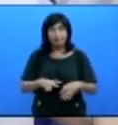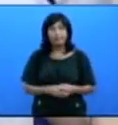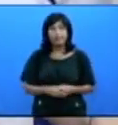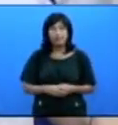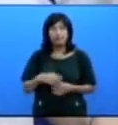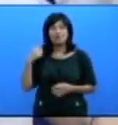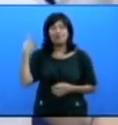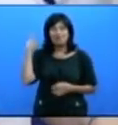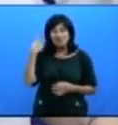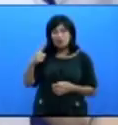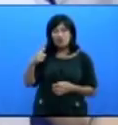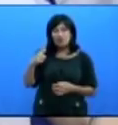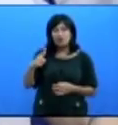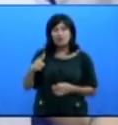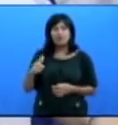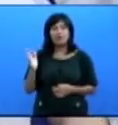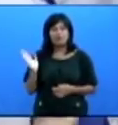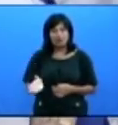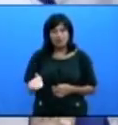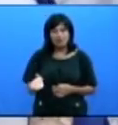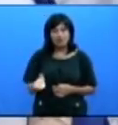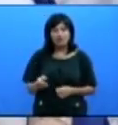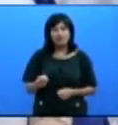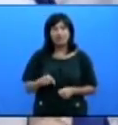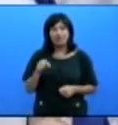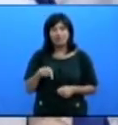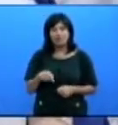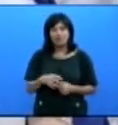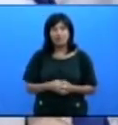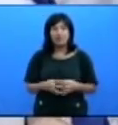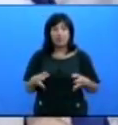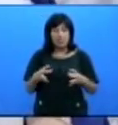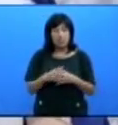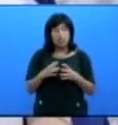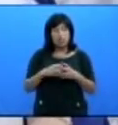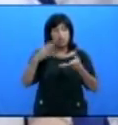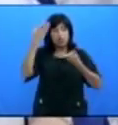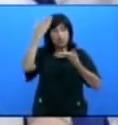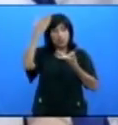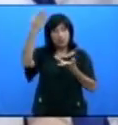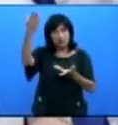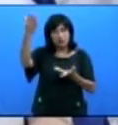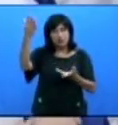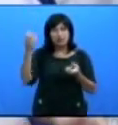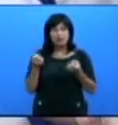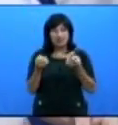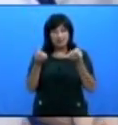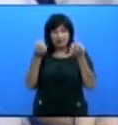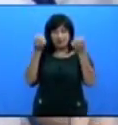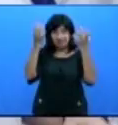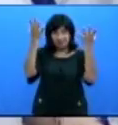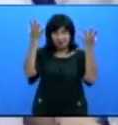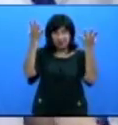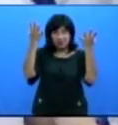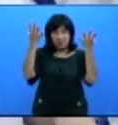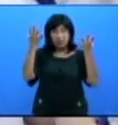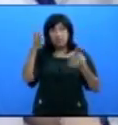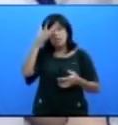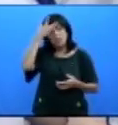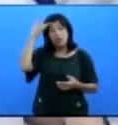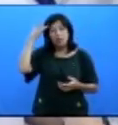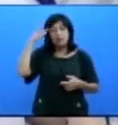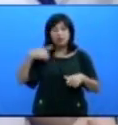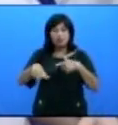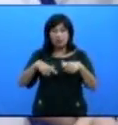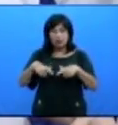que conseguimos chegar até onde nós estamos. Eu acho que a comissão tem que fazer um agradecimento especialíssimo ao pessoal da Santa Casa